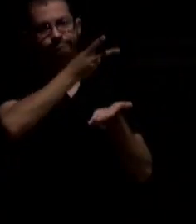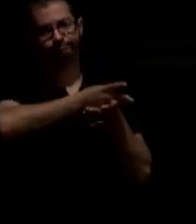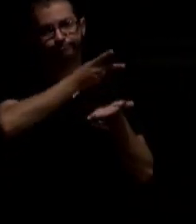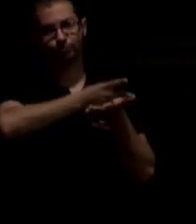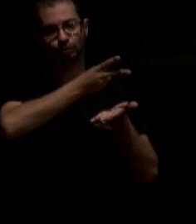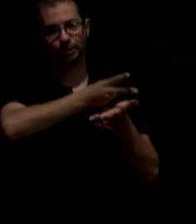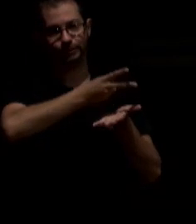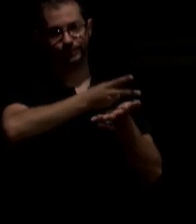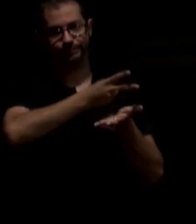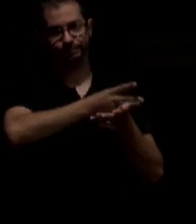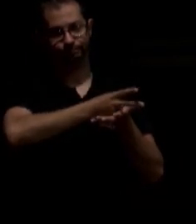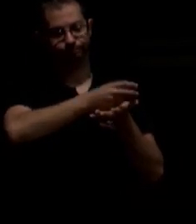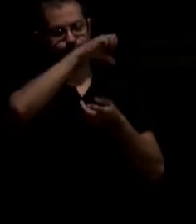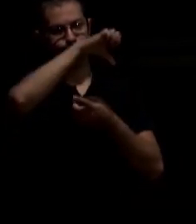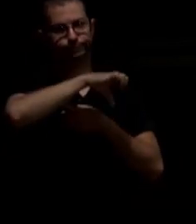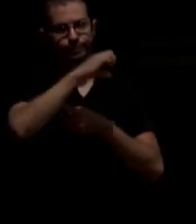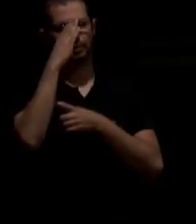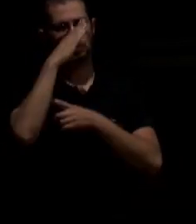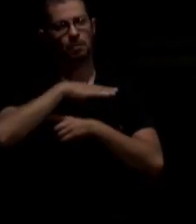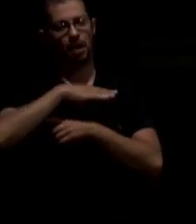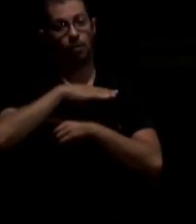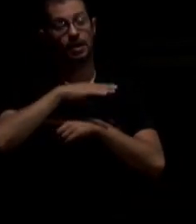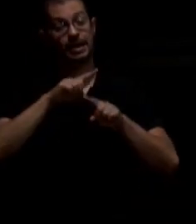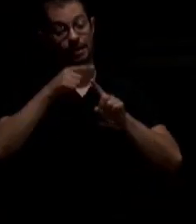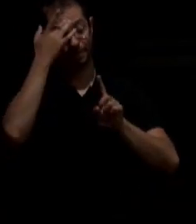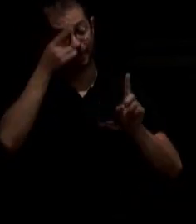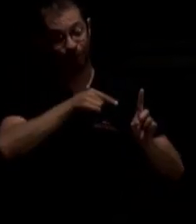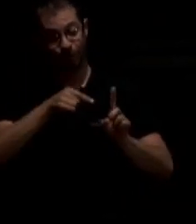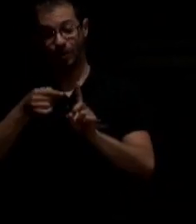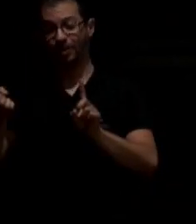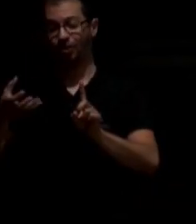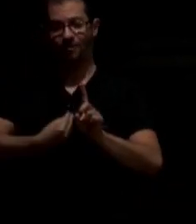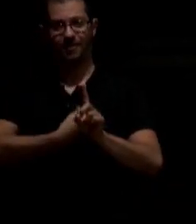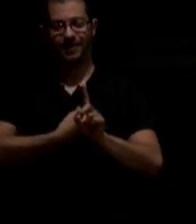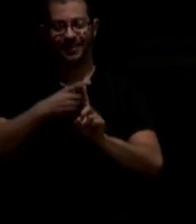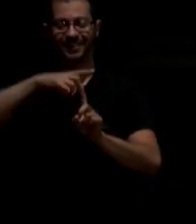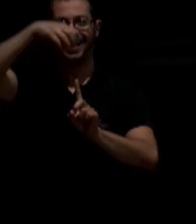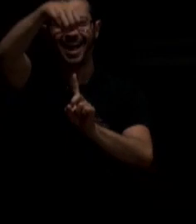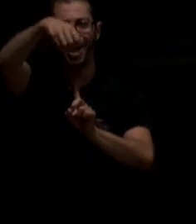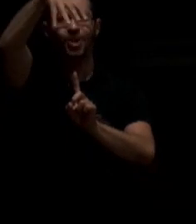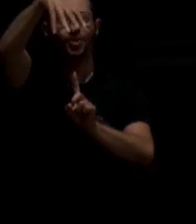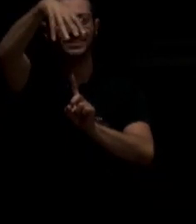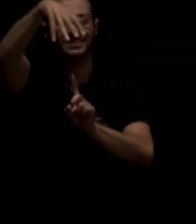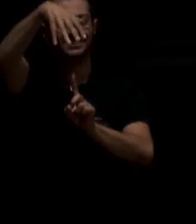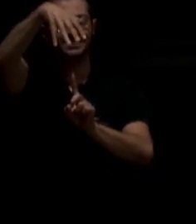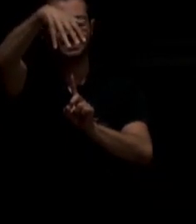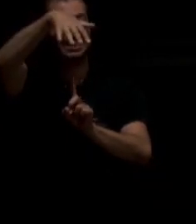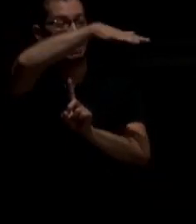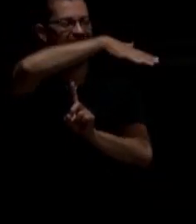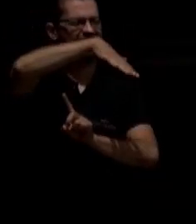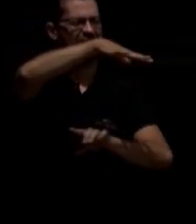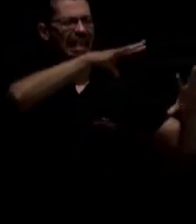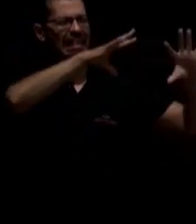E a luz sempre incomoda as trevas. De modo que o cristão, ele não